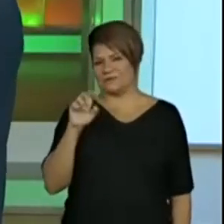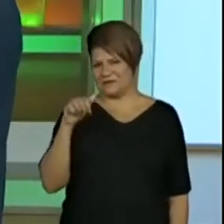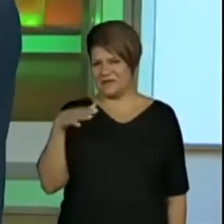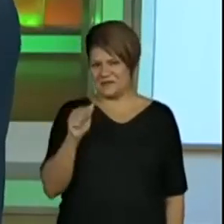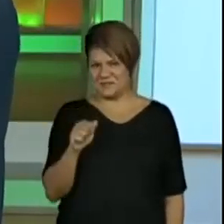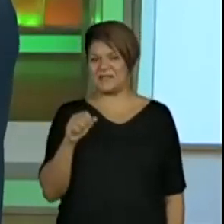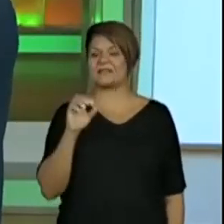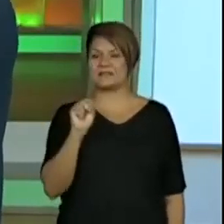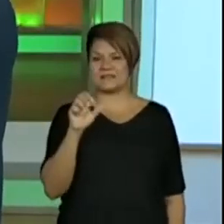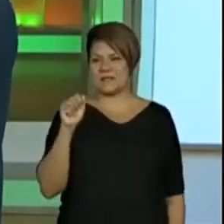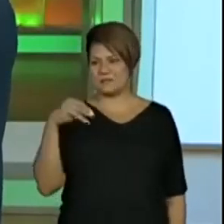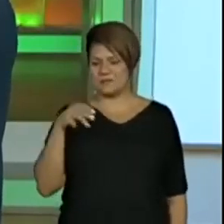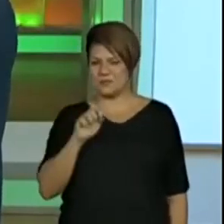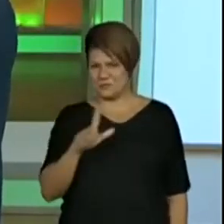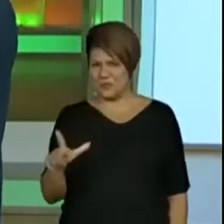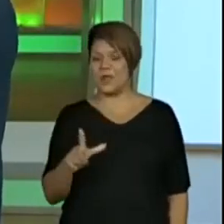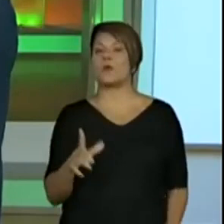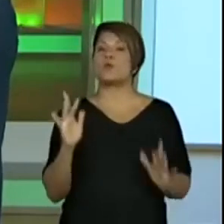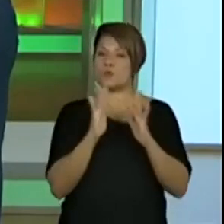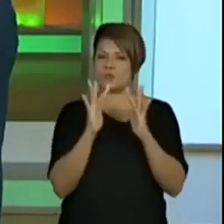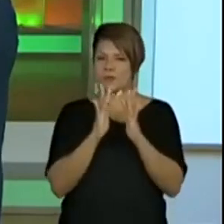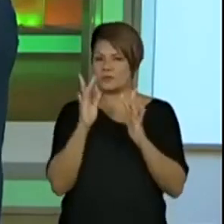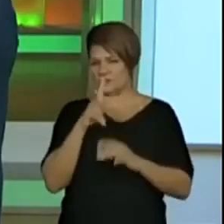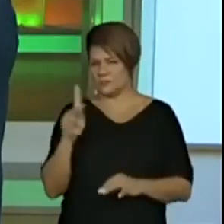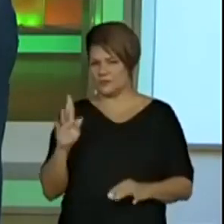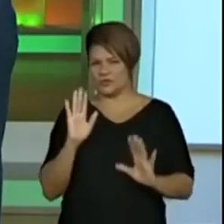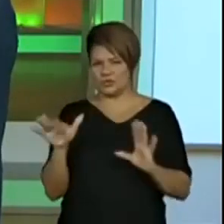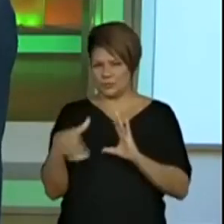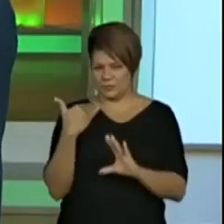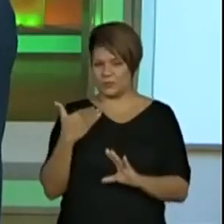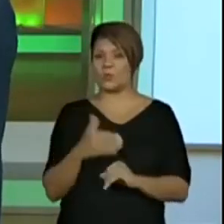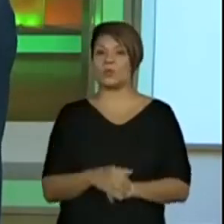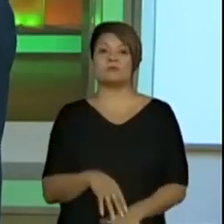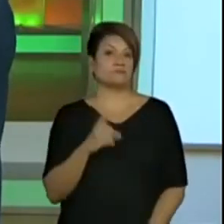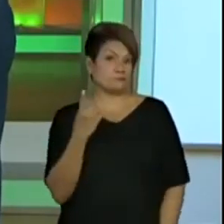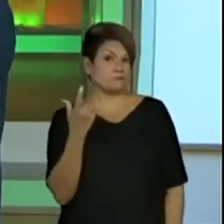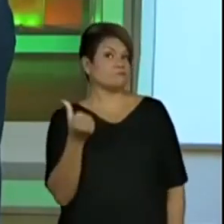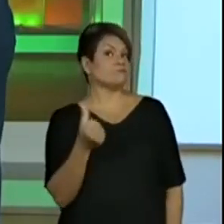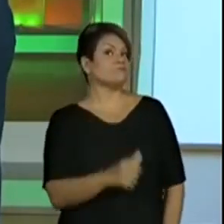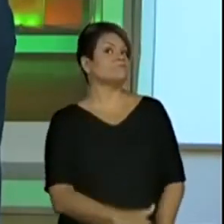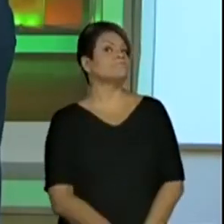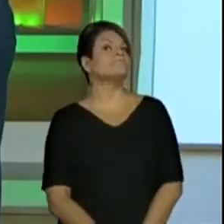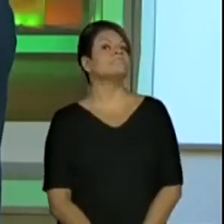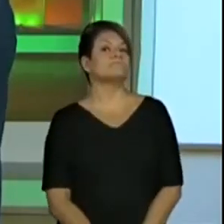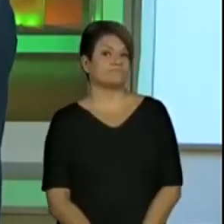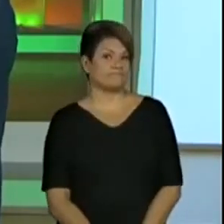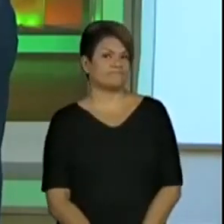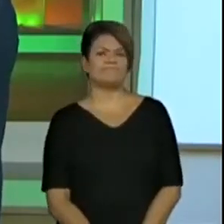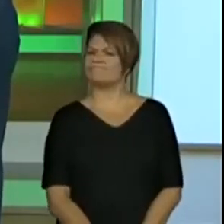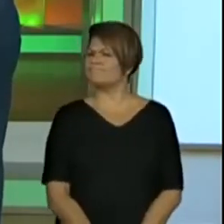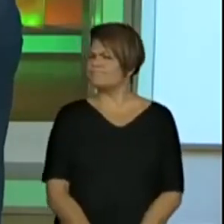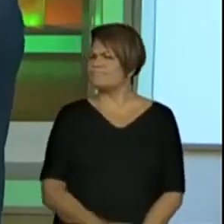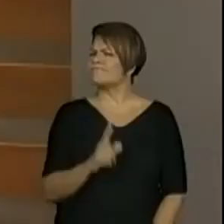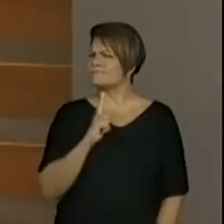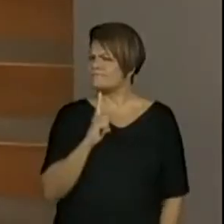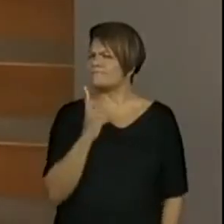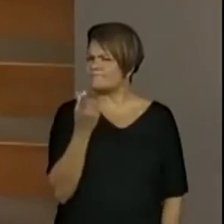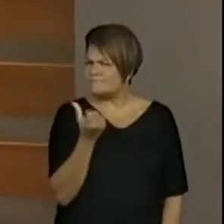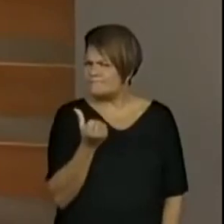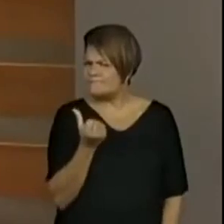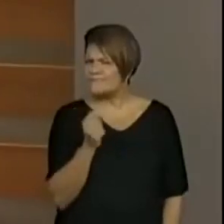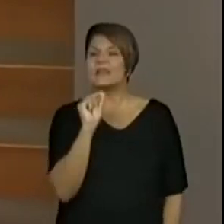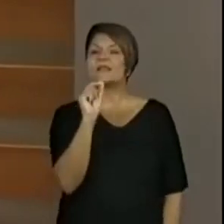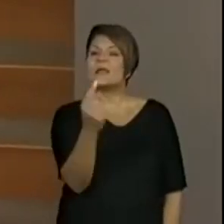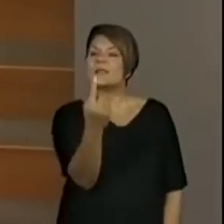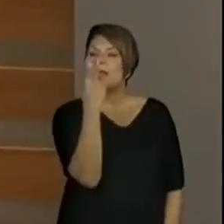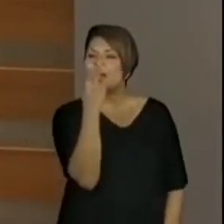conseguiram ali contato com as professoras, mandaram pra gente que tem 16. Será que tem 16? Quem tá